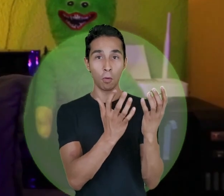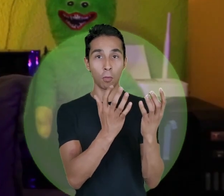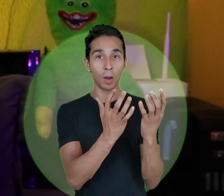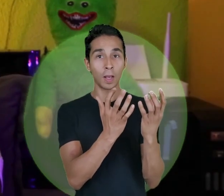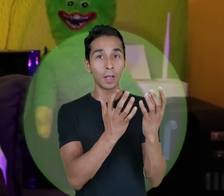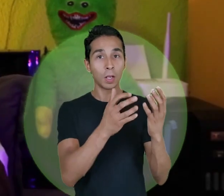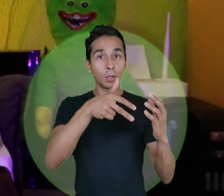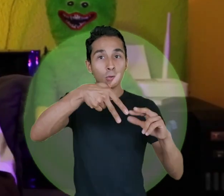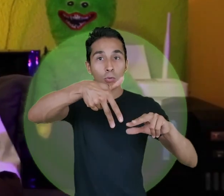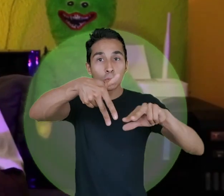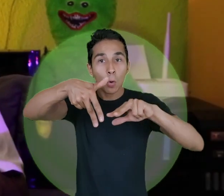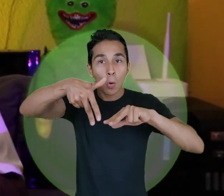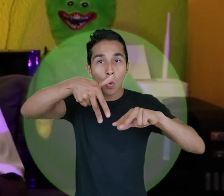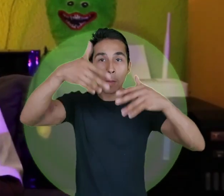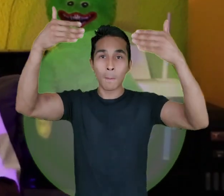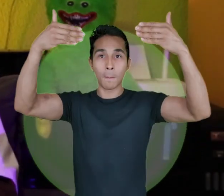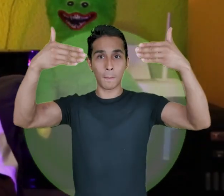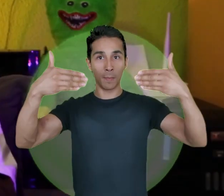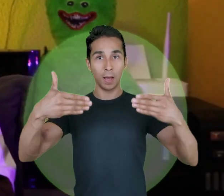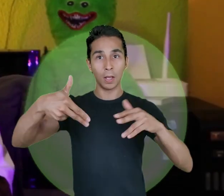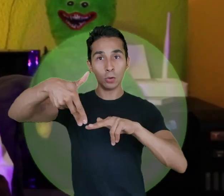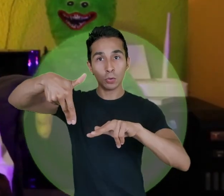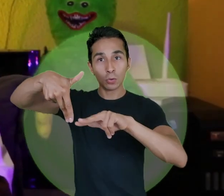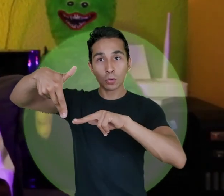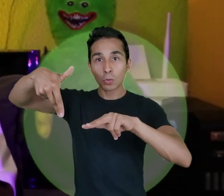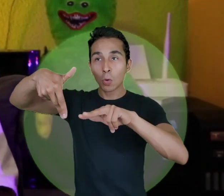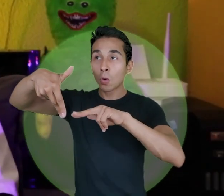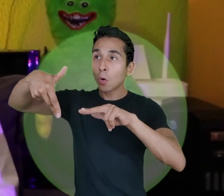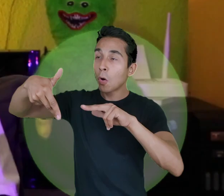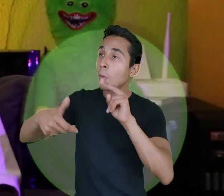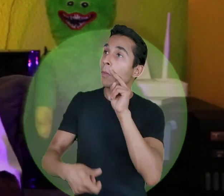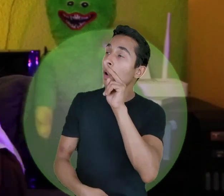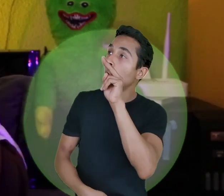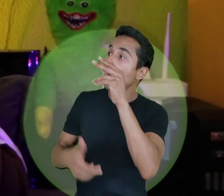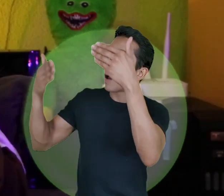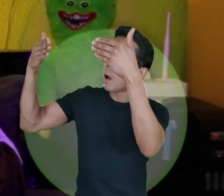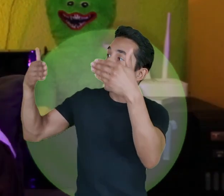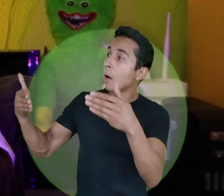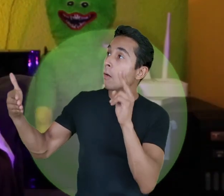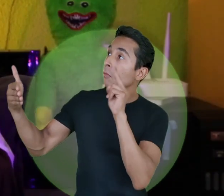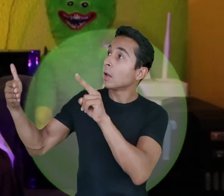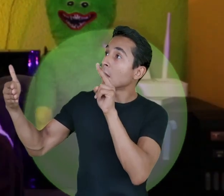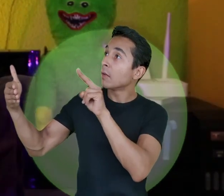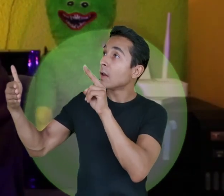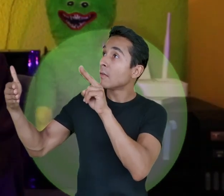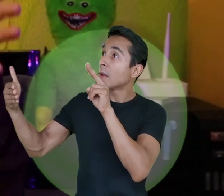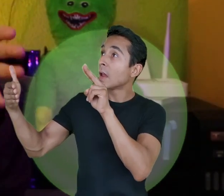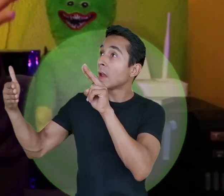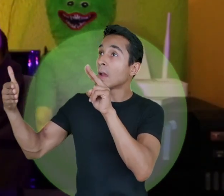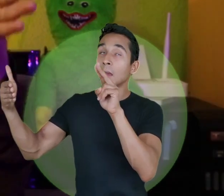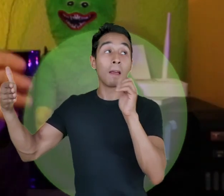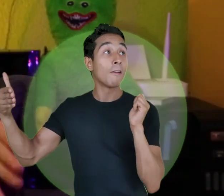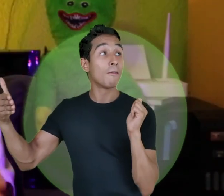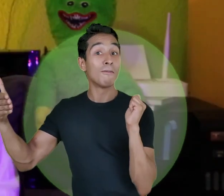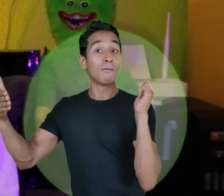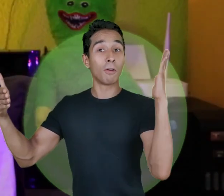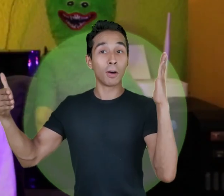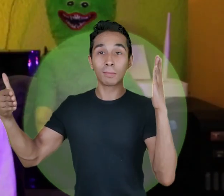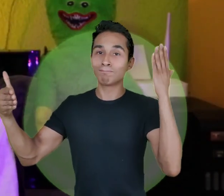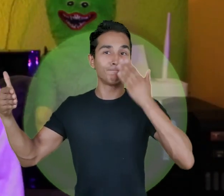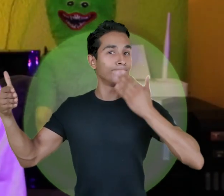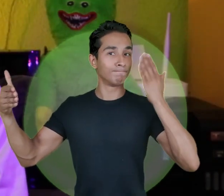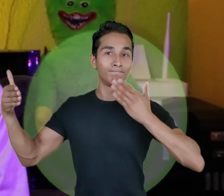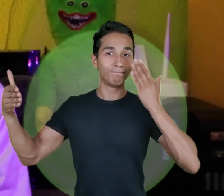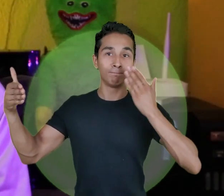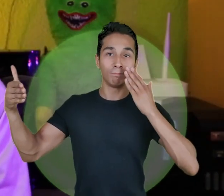que aconteciam ali fora da caverna, né? As pessoas, as coisas que aconteciam, só que as pessoas elas só viam aquilo que estava na parede, só aquelas sombras que